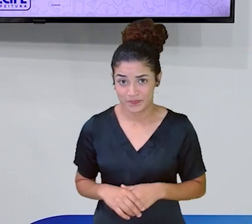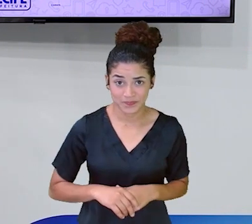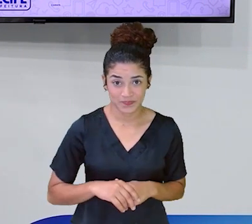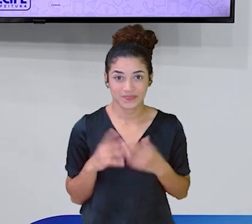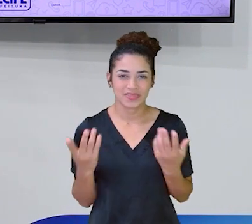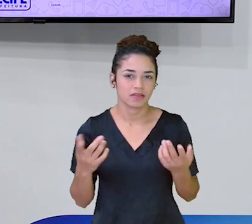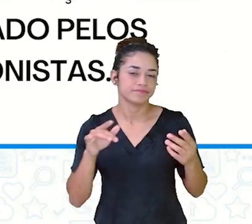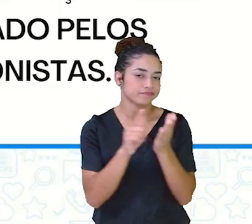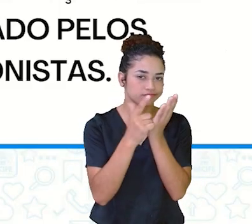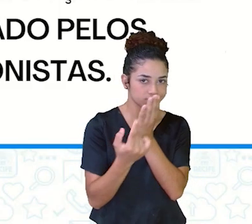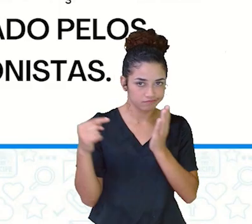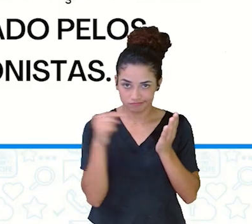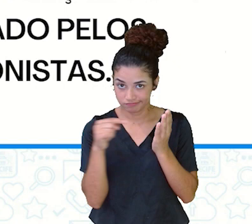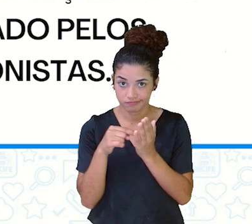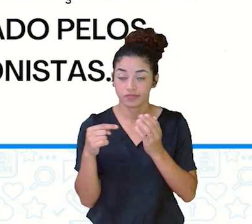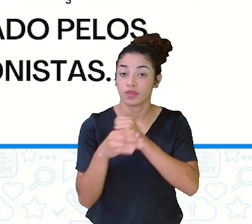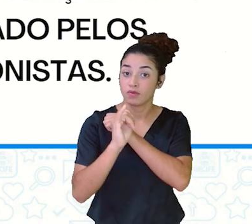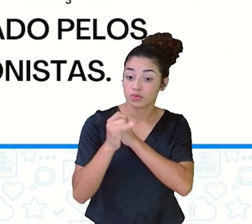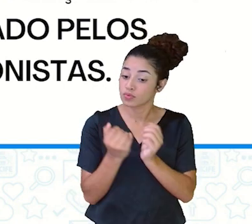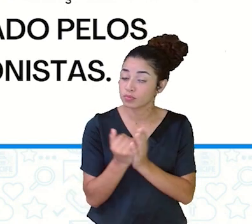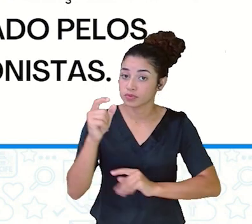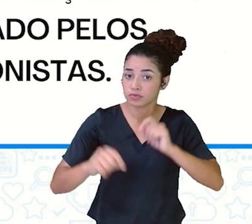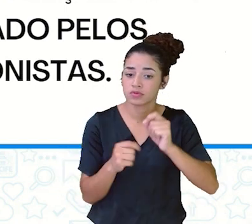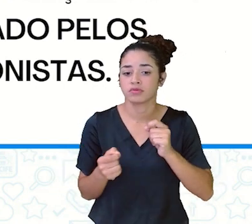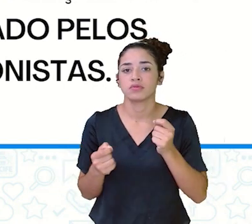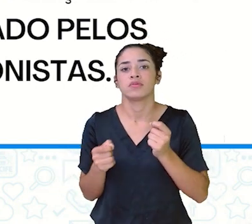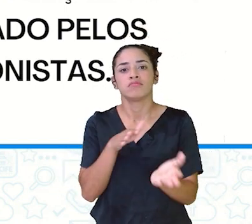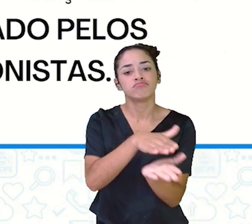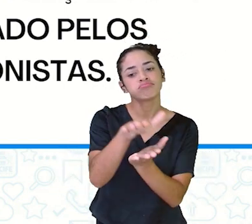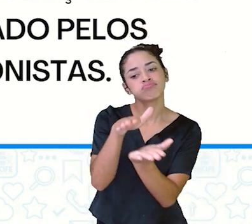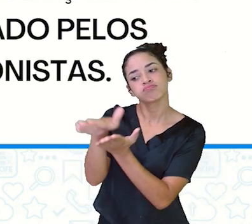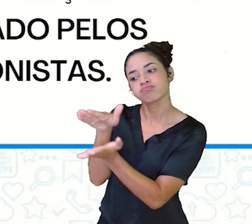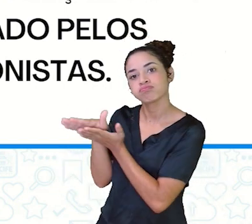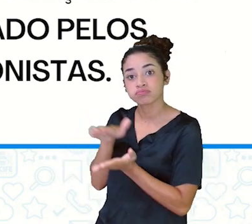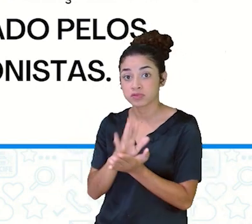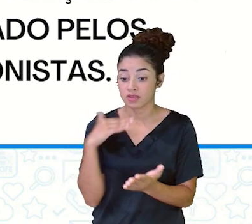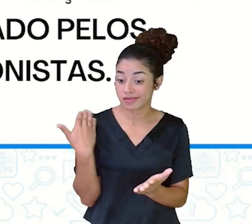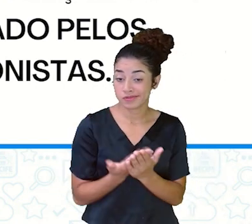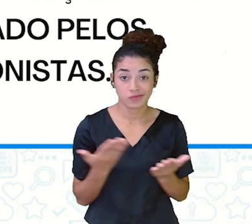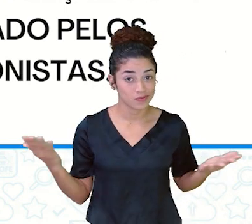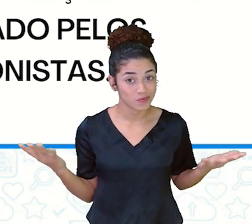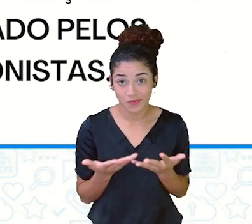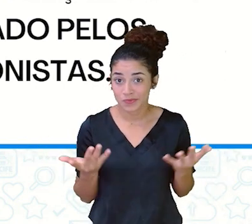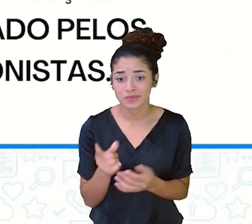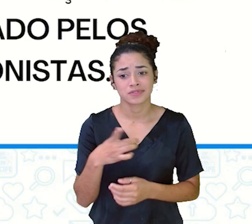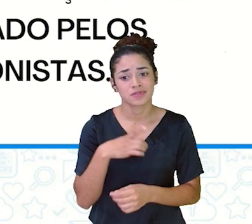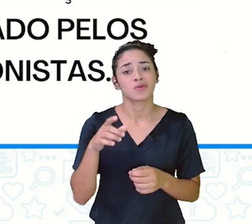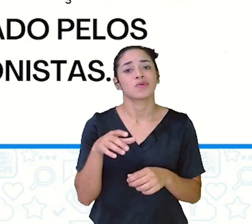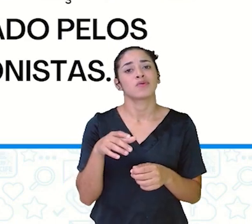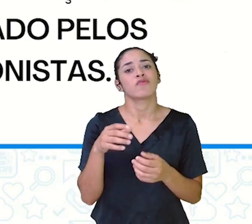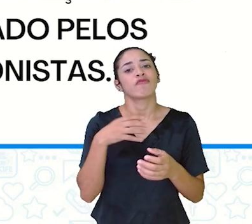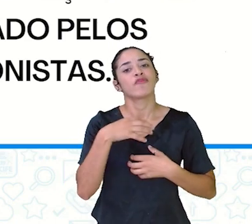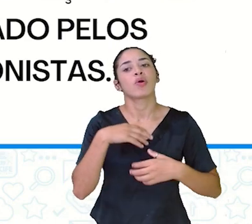por meio dos jornais que as crônicas começaram a circular. E até hoje esse é o meio de comunicação mais utilizado